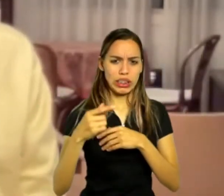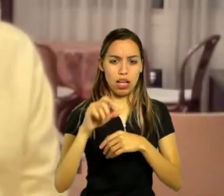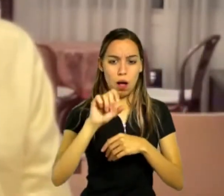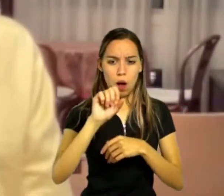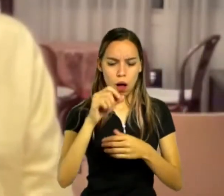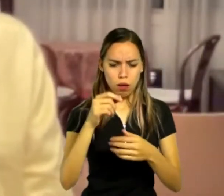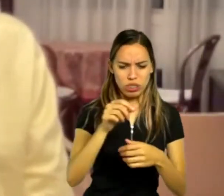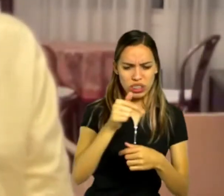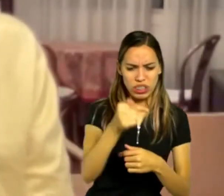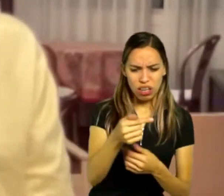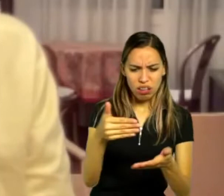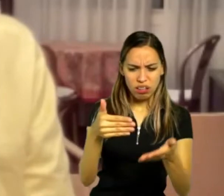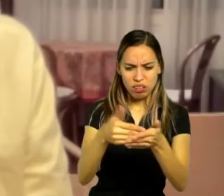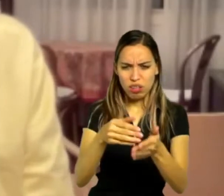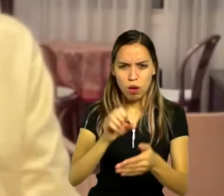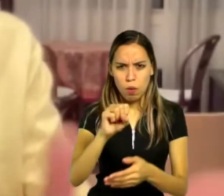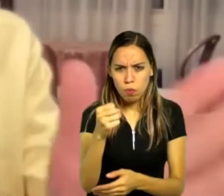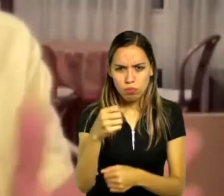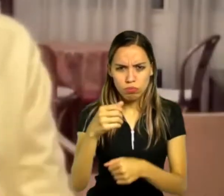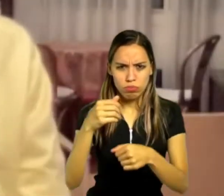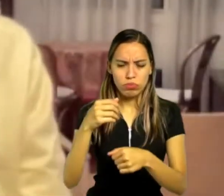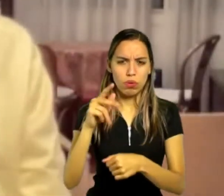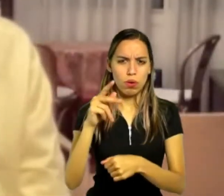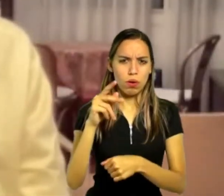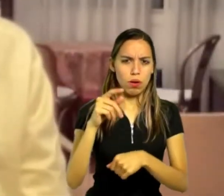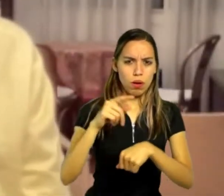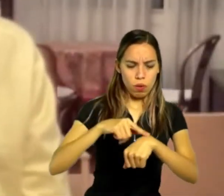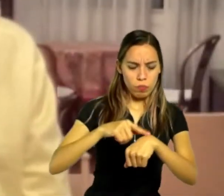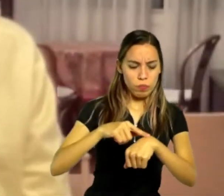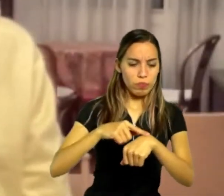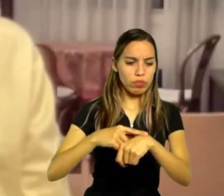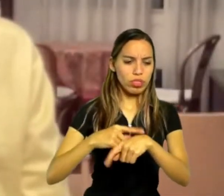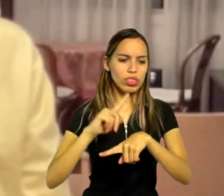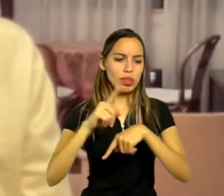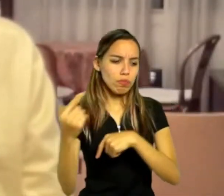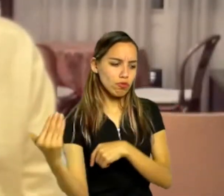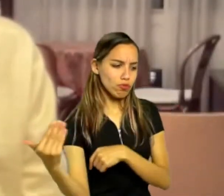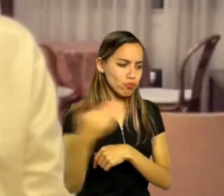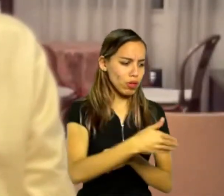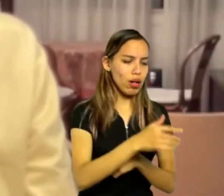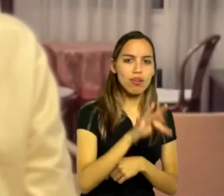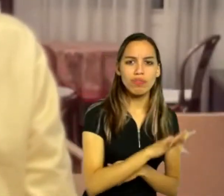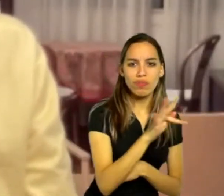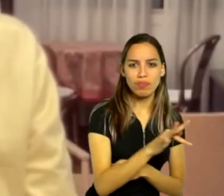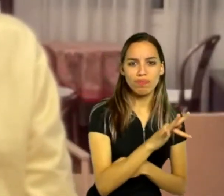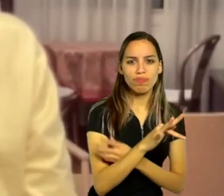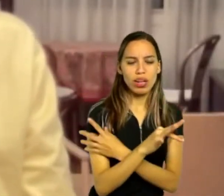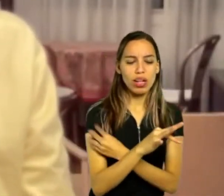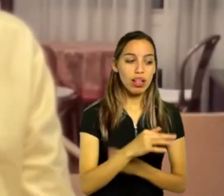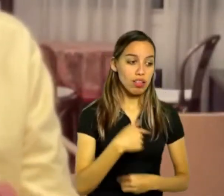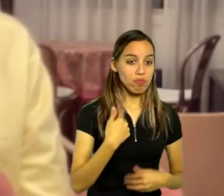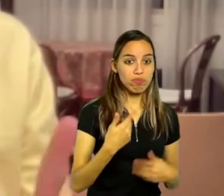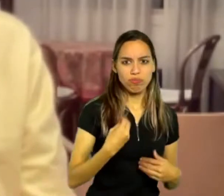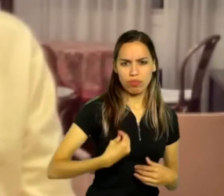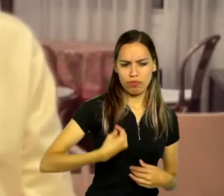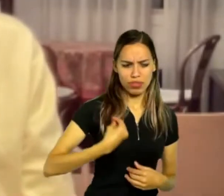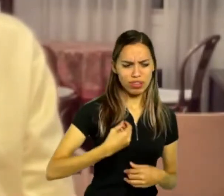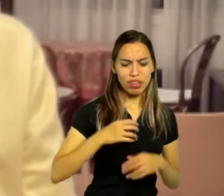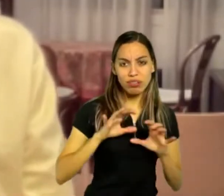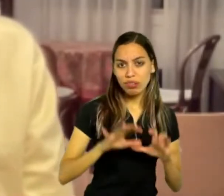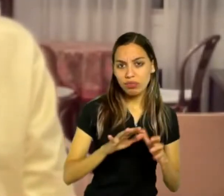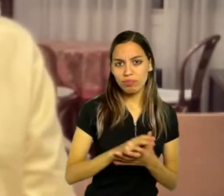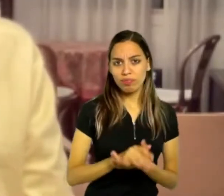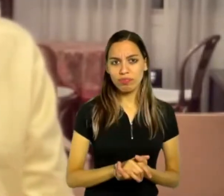aula. Então, eu levei essa vida assim durante a faculdade. E consegui tocar